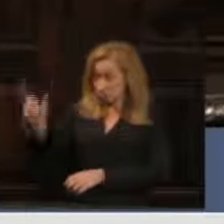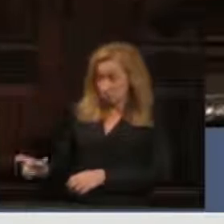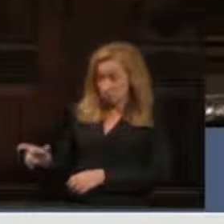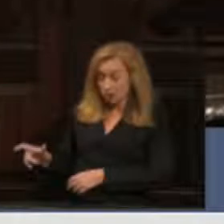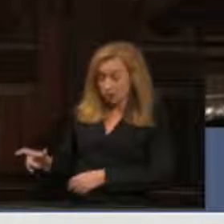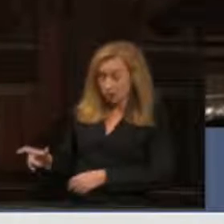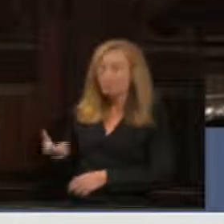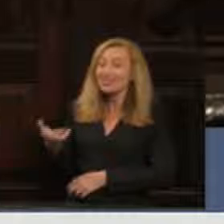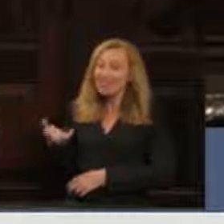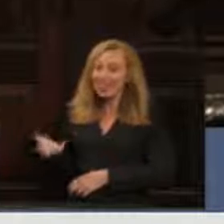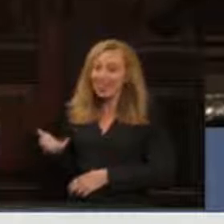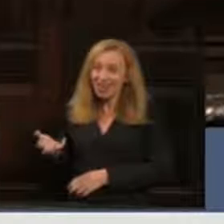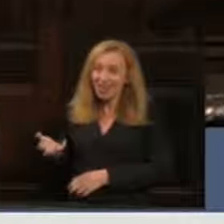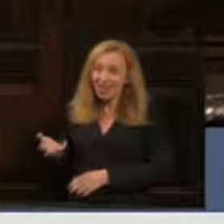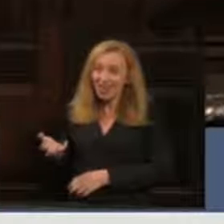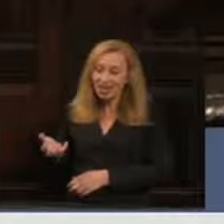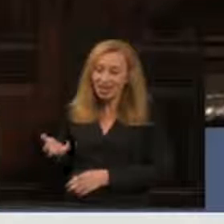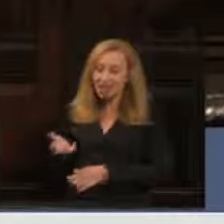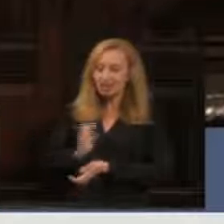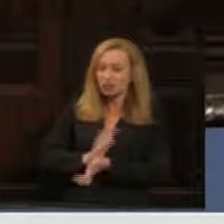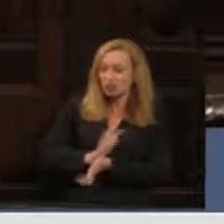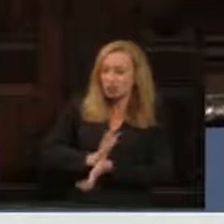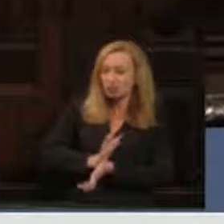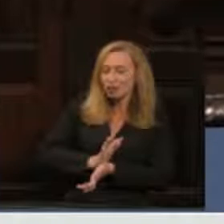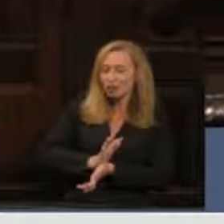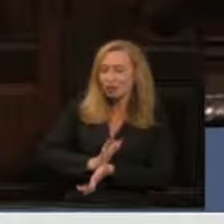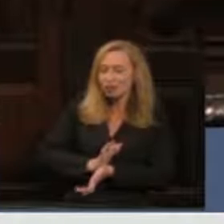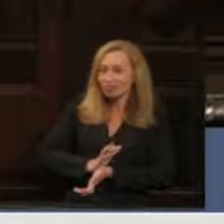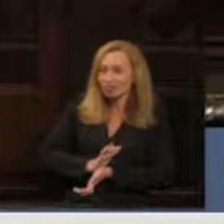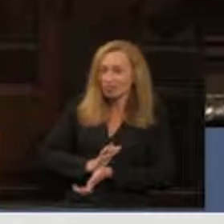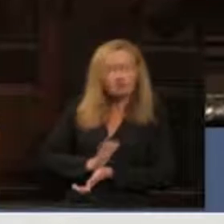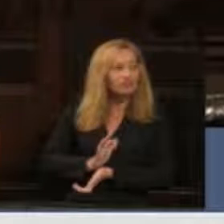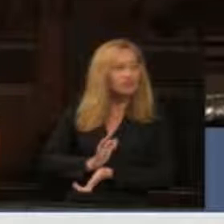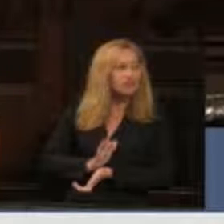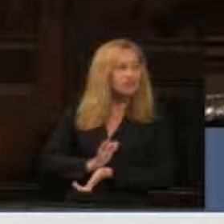que está querendo desmontar